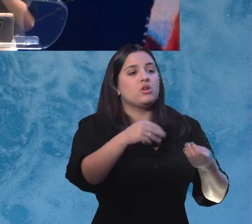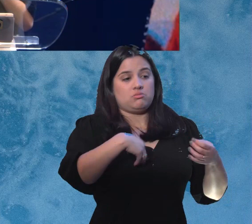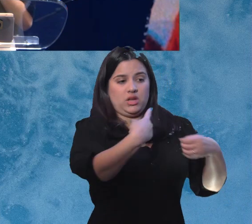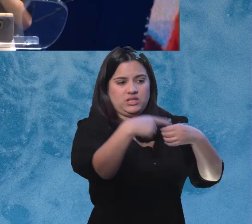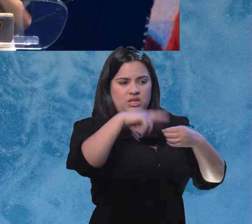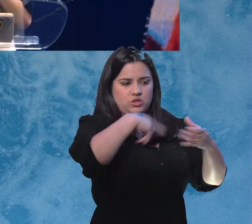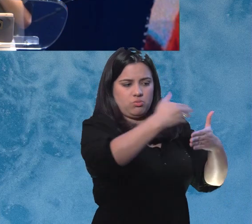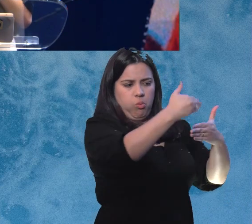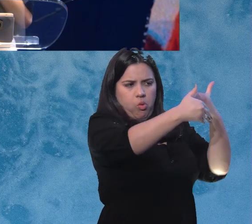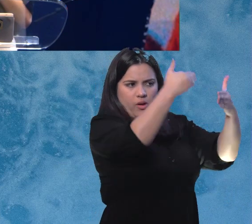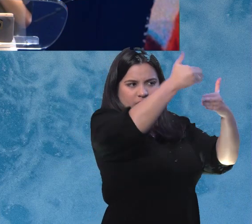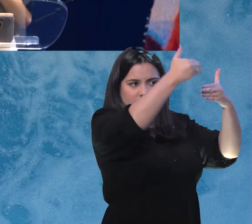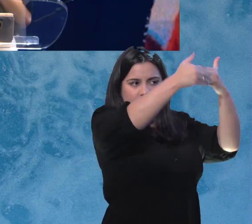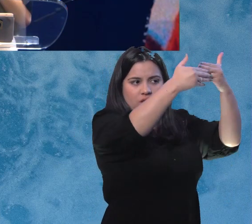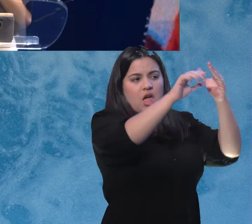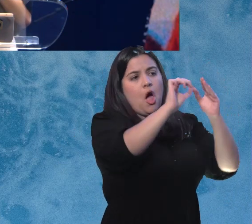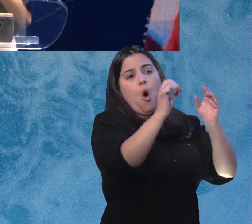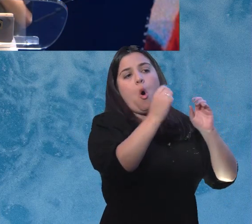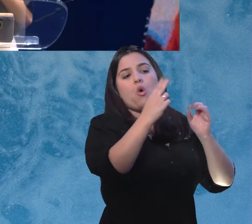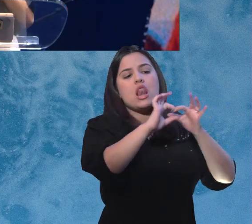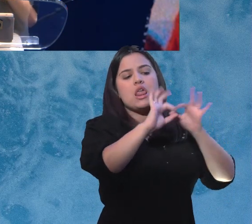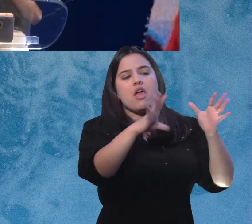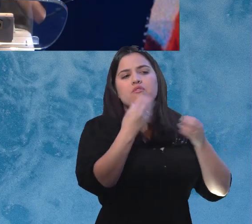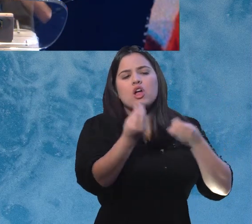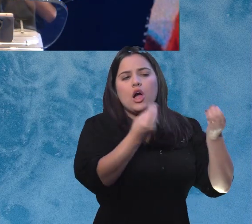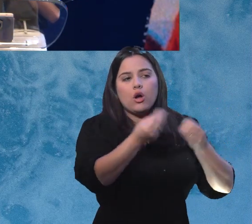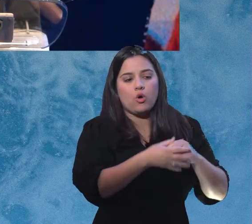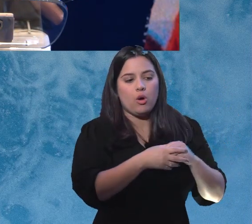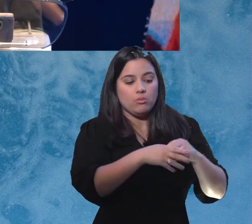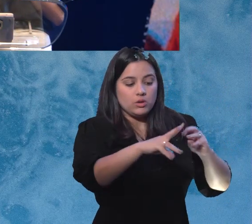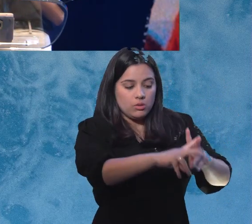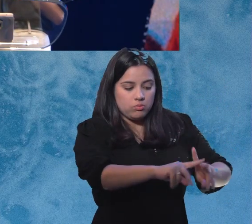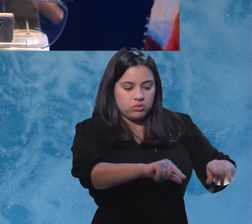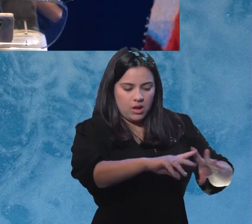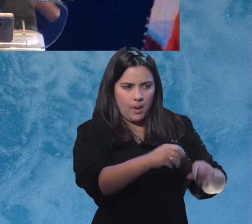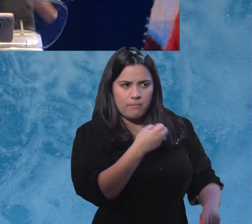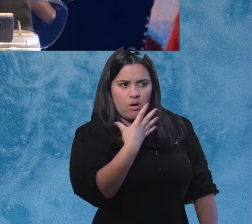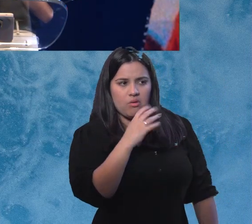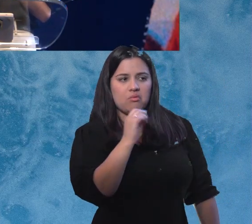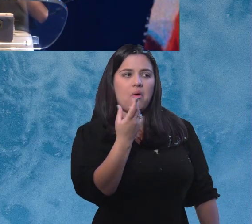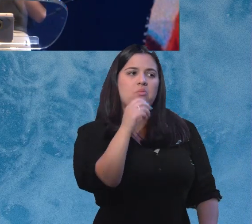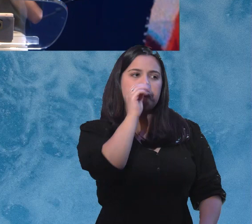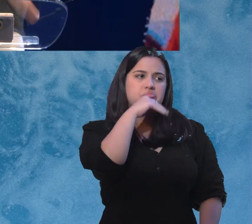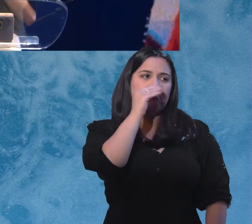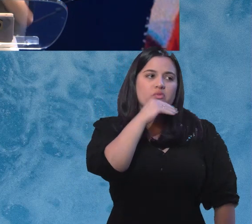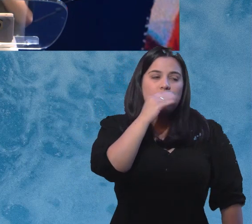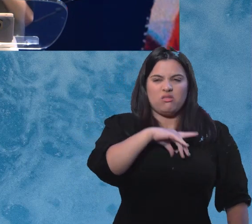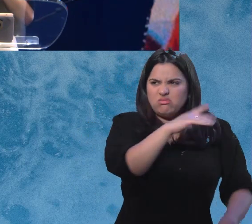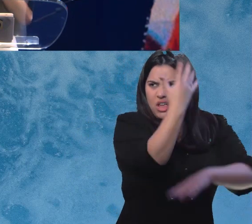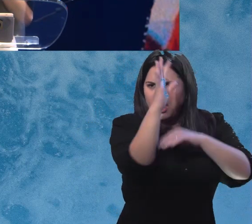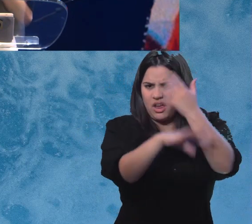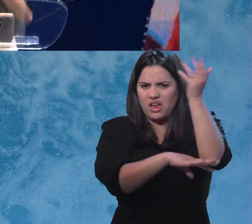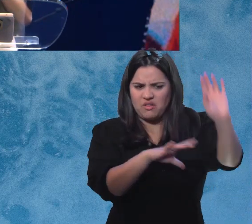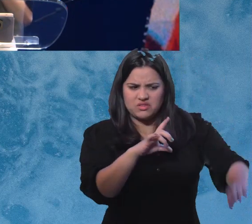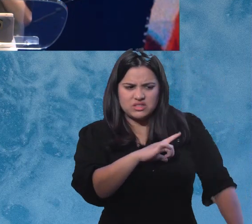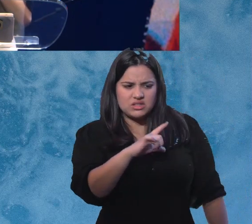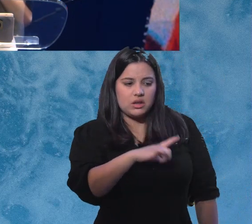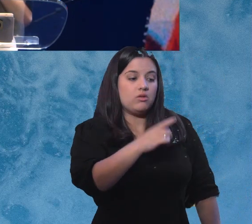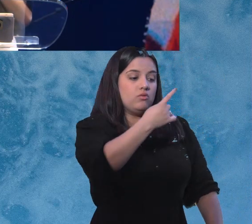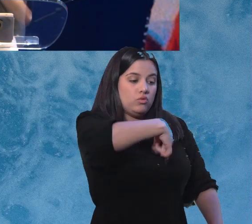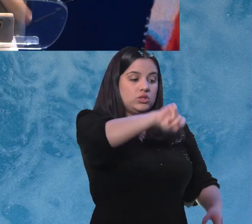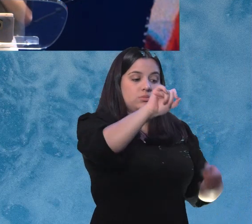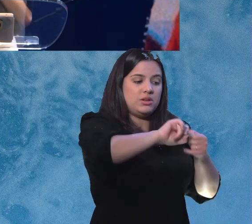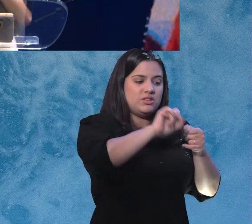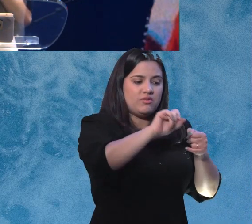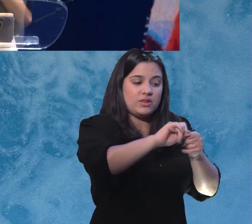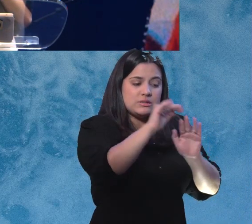são desprotegidas como campos abertos? O solo é fértil ou pobre? A região tem muitas árvores? Façam todo o possível